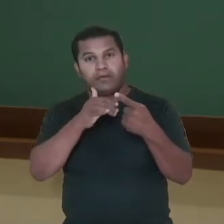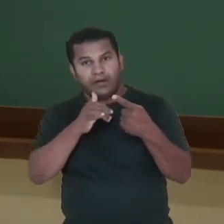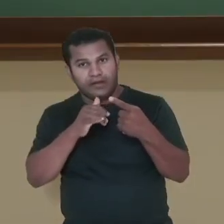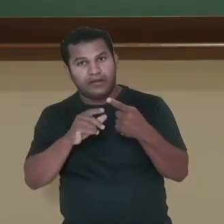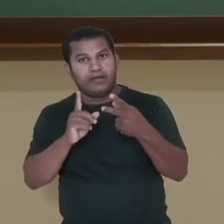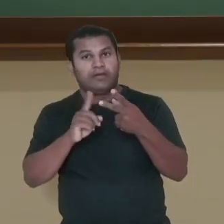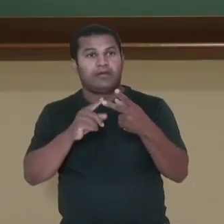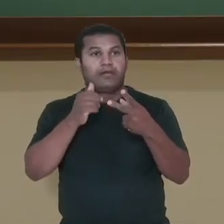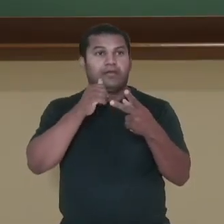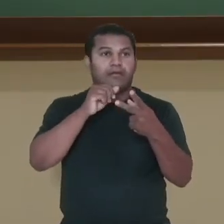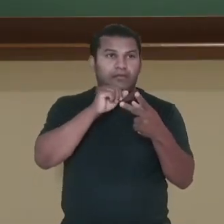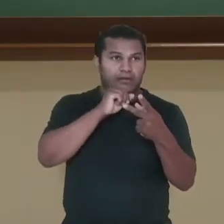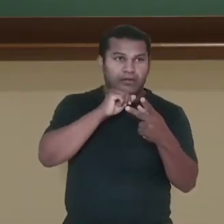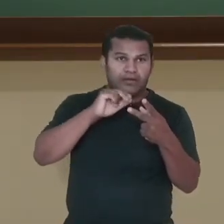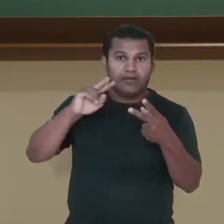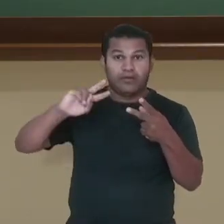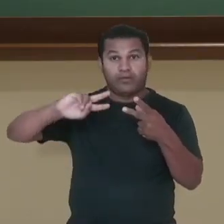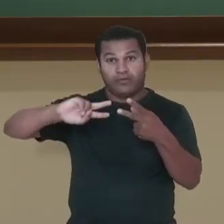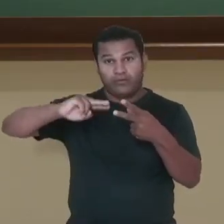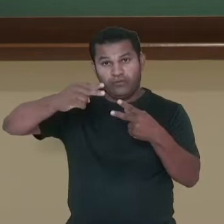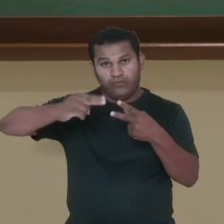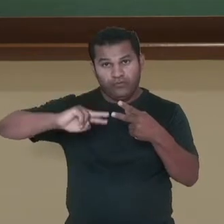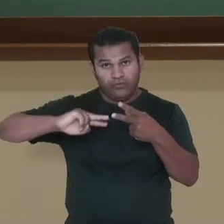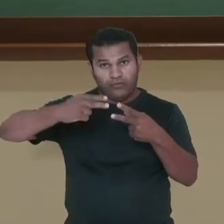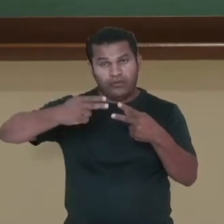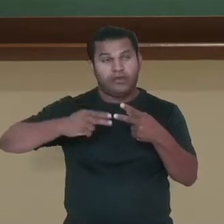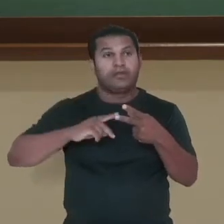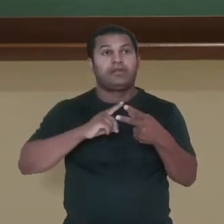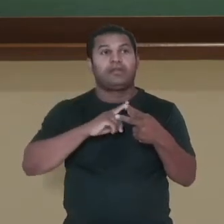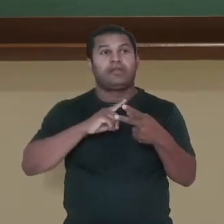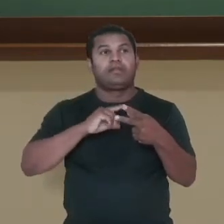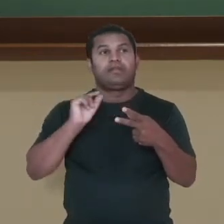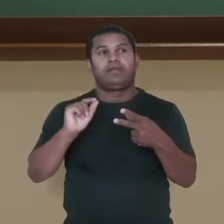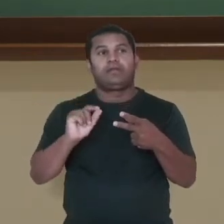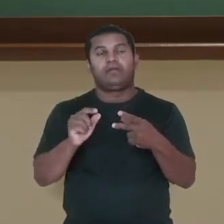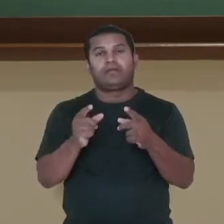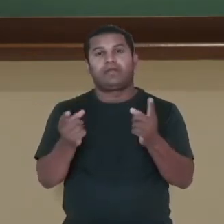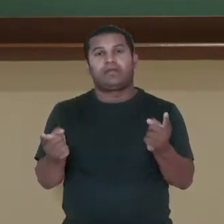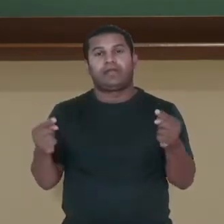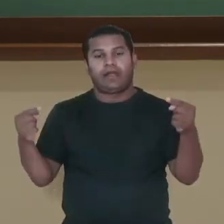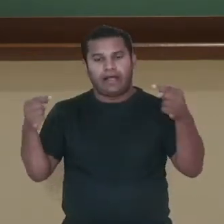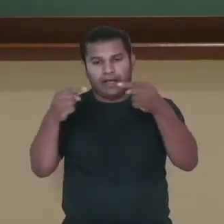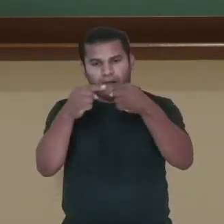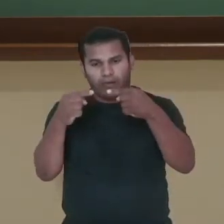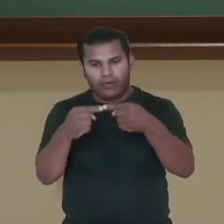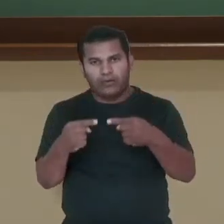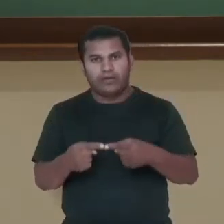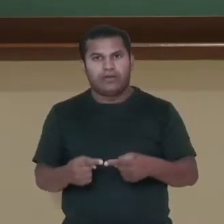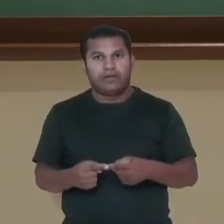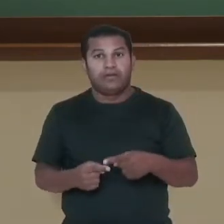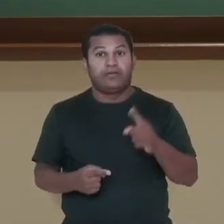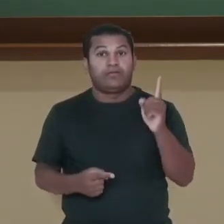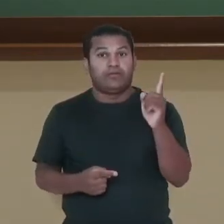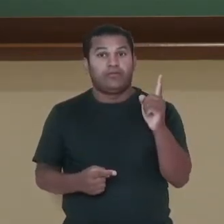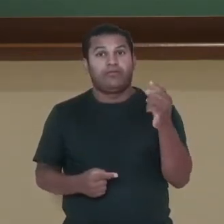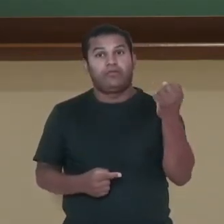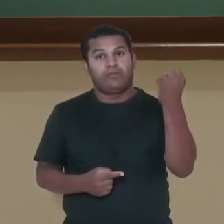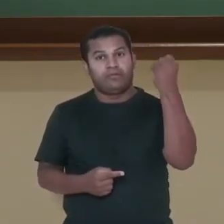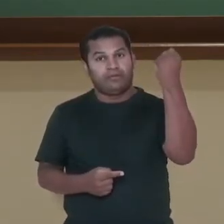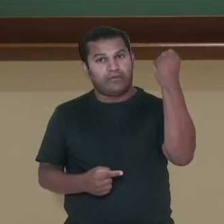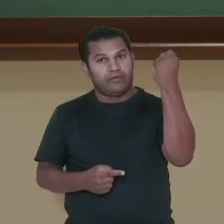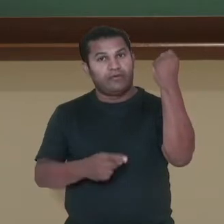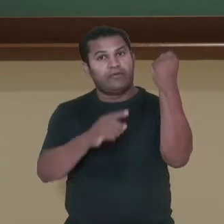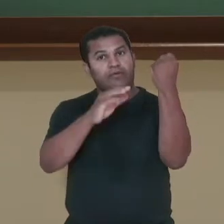alelos diferenciados nos dois cromossomos ali. Vamos chamar de alelo dominante, tá? Então nós vamos ter os